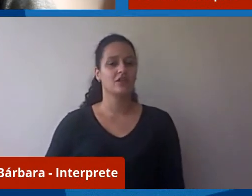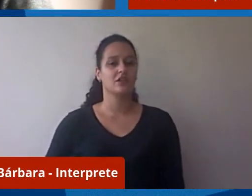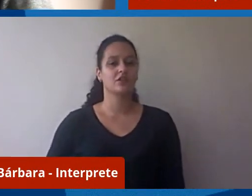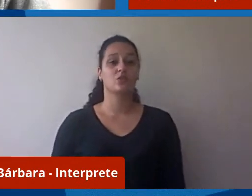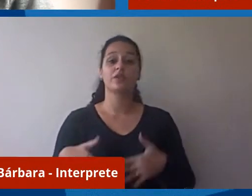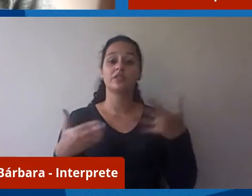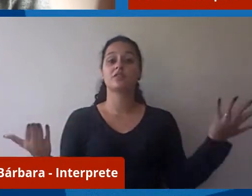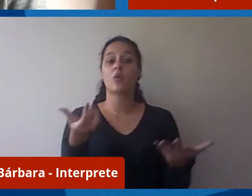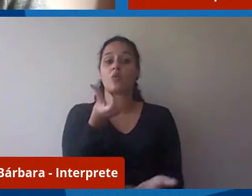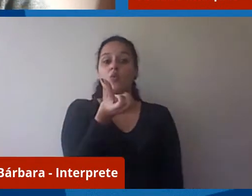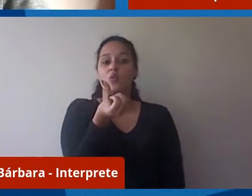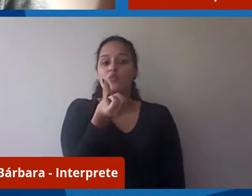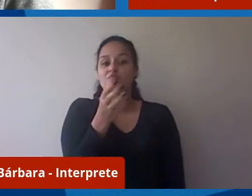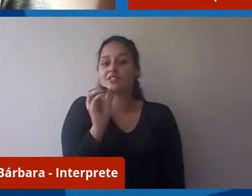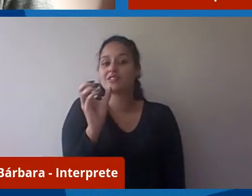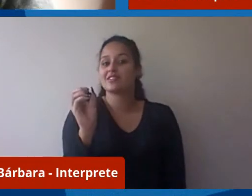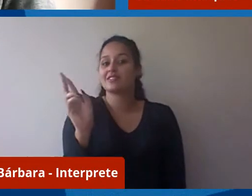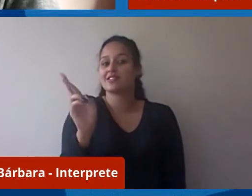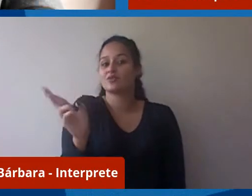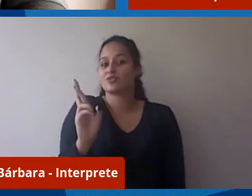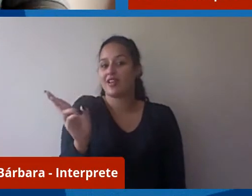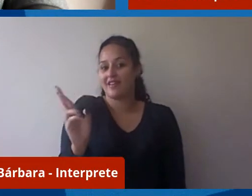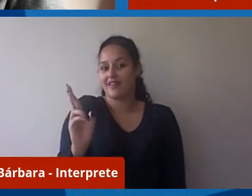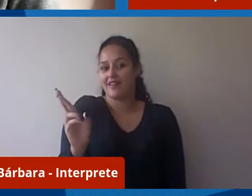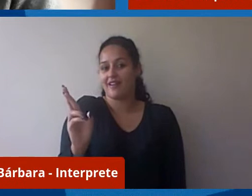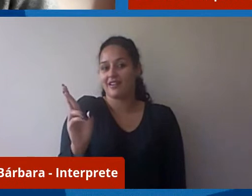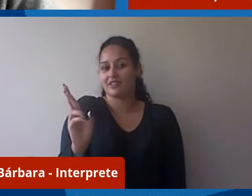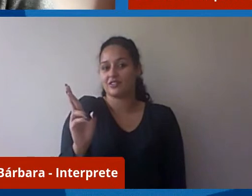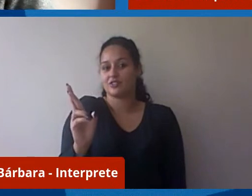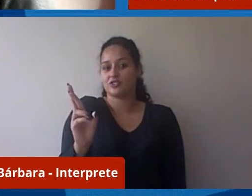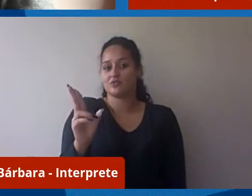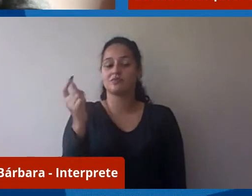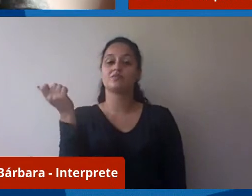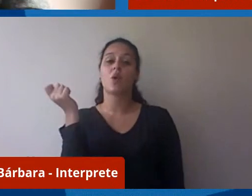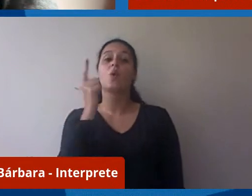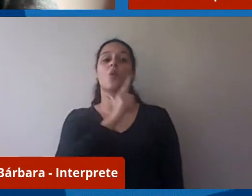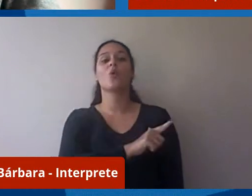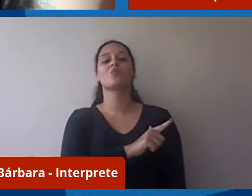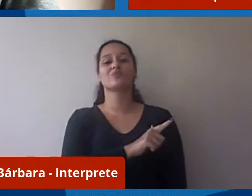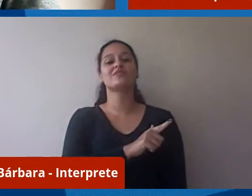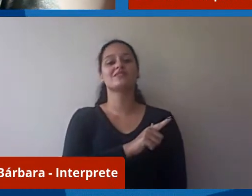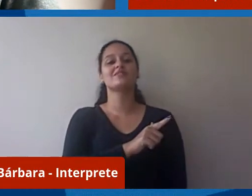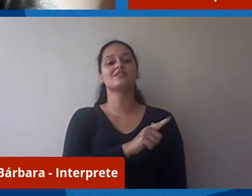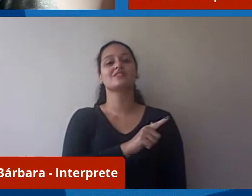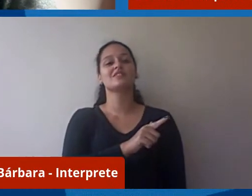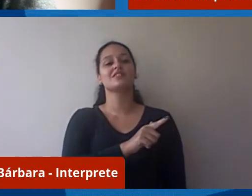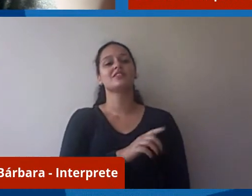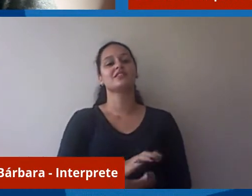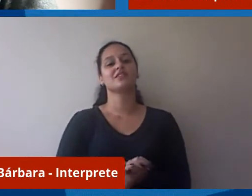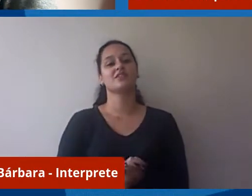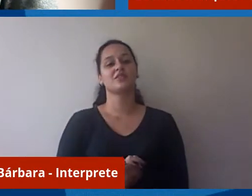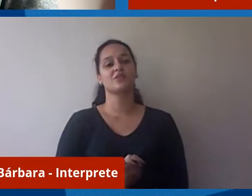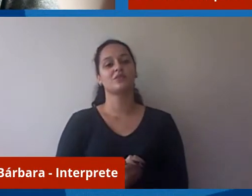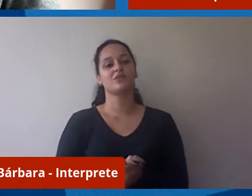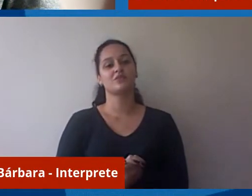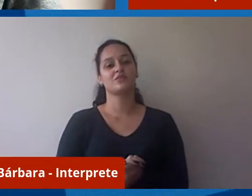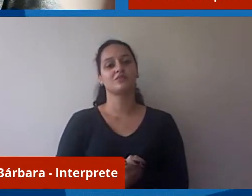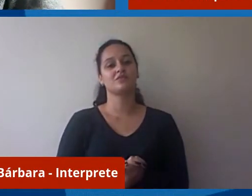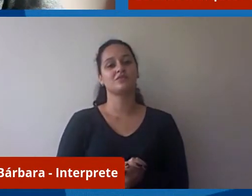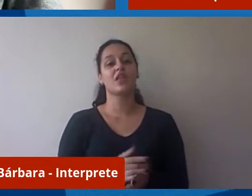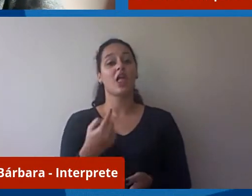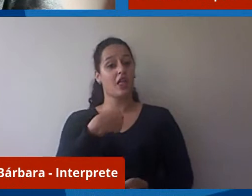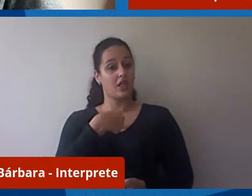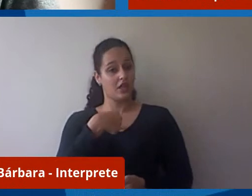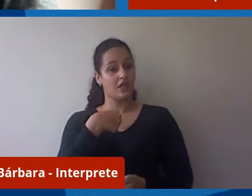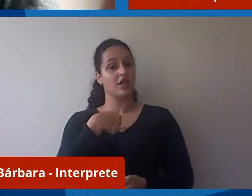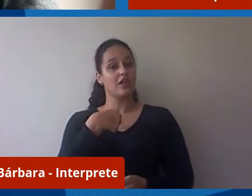conseguiu chegar às pessoas às quais nós não conseguimos chegar. O maior comunicador do Brasil, que é o Lula, não pode sair. Eu estive com o Lula nas